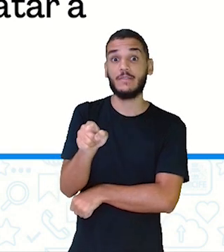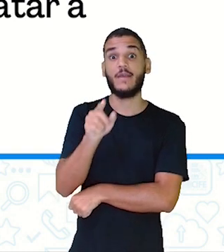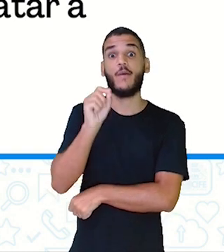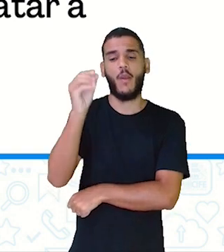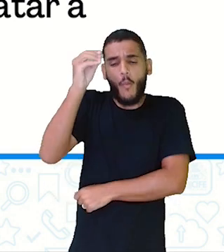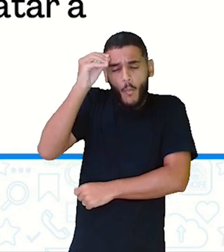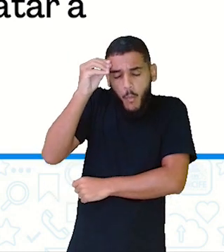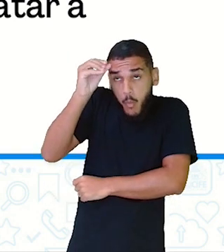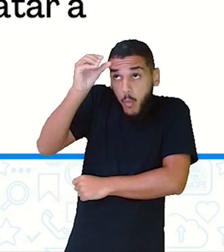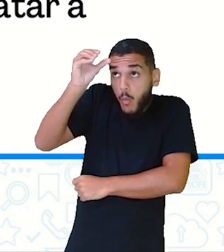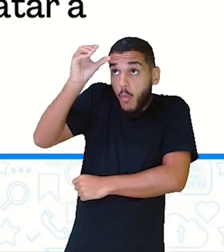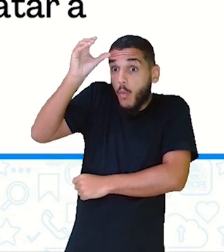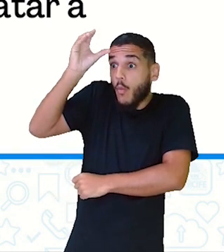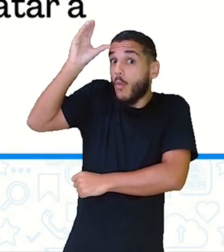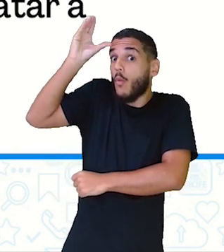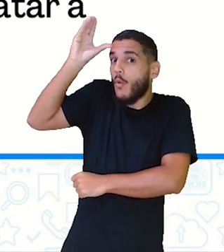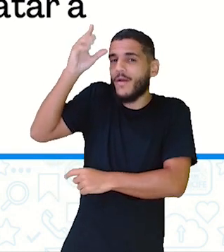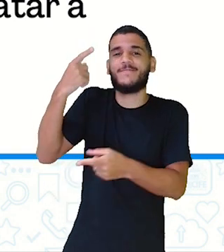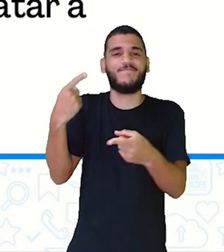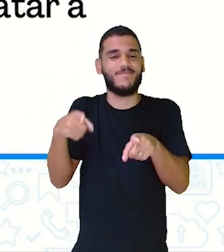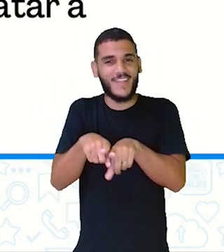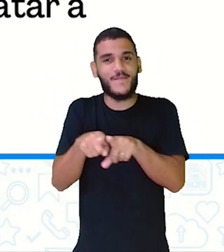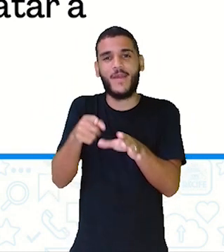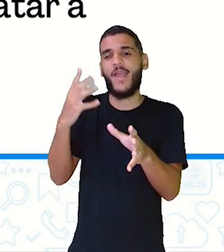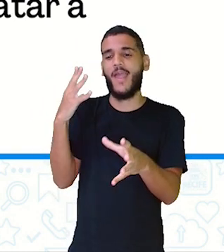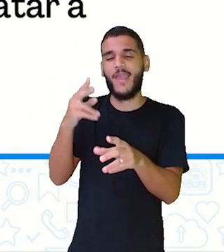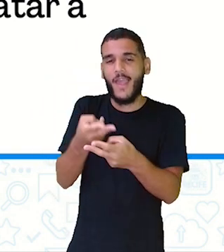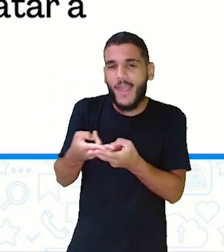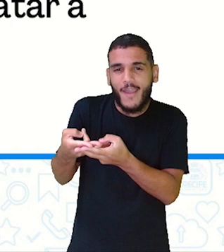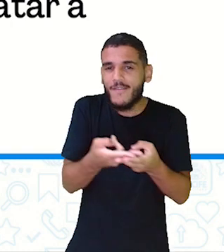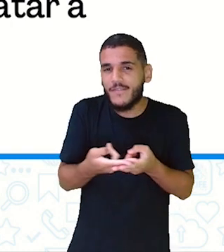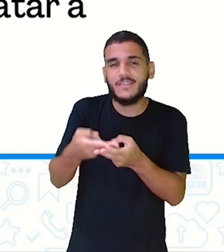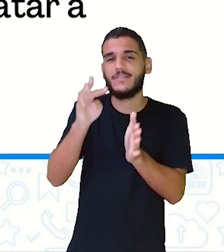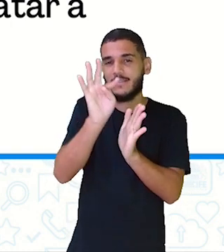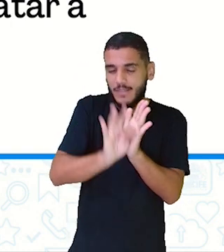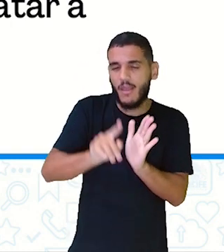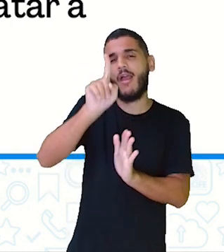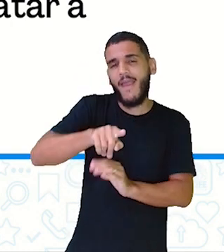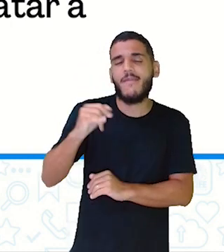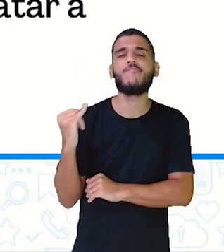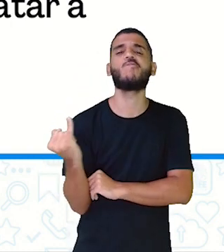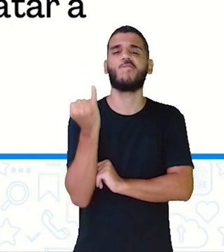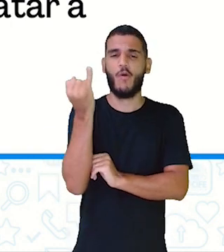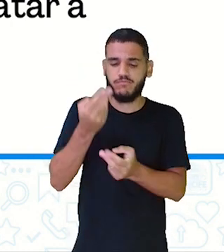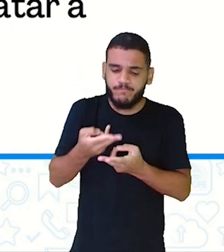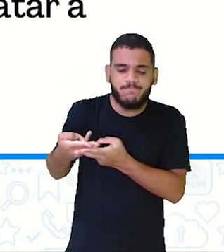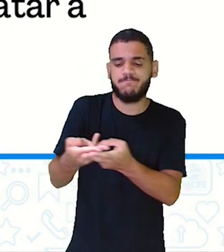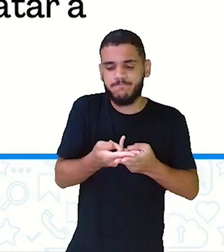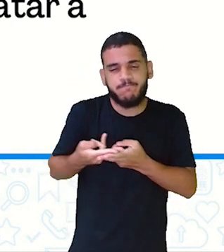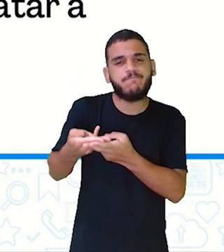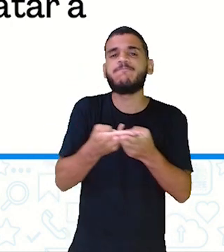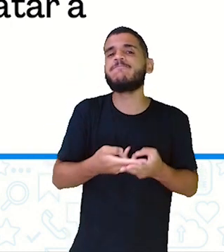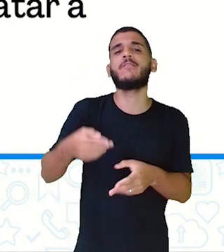o seu conhecimento. A necessidade de revisão dos textos. Sim, é necessário revisar o seu texto. É